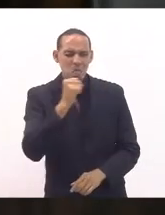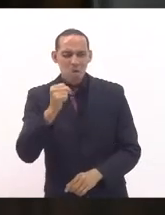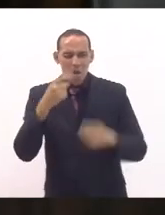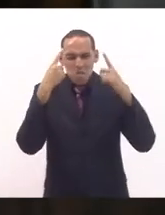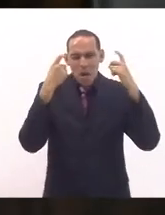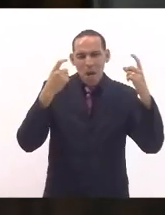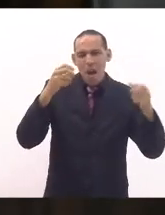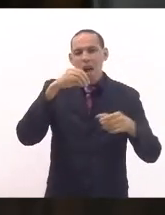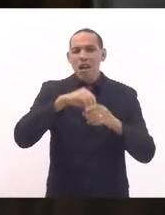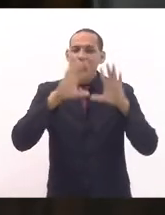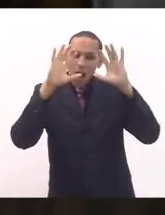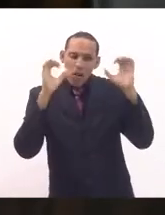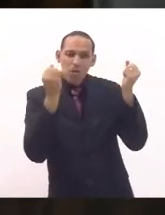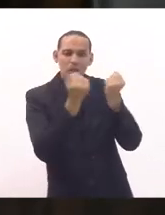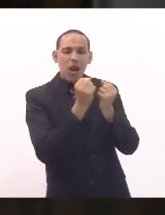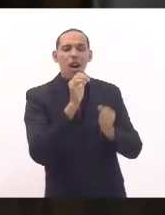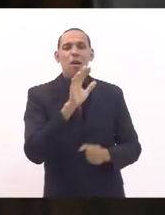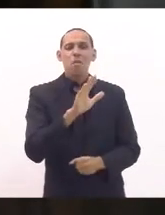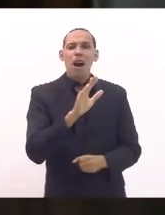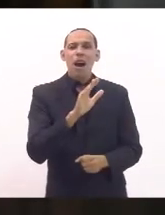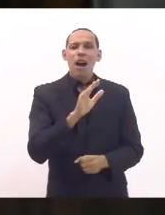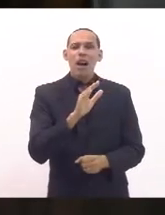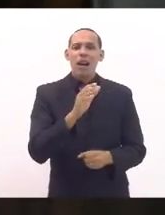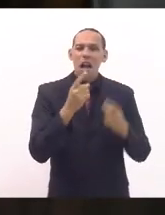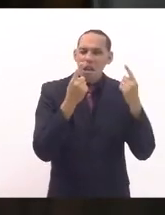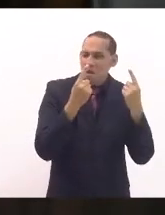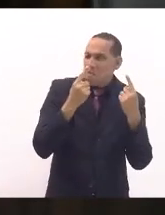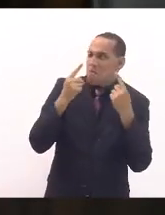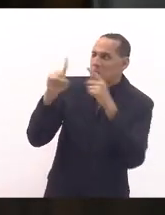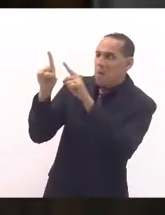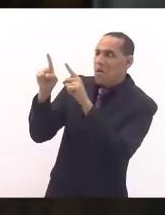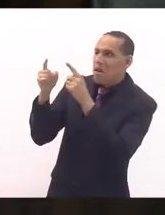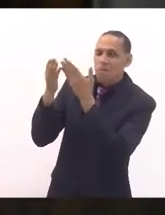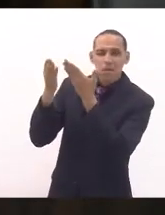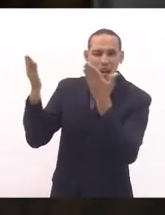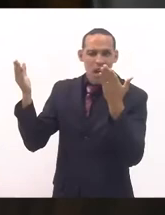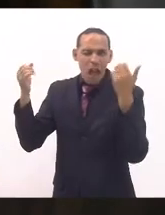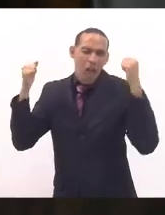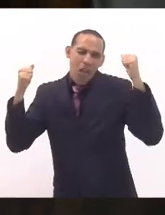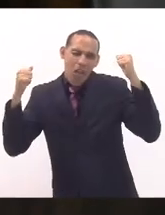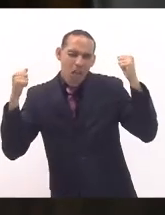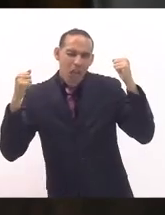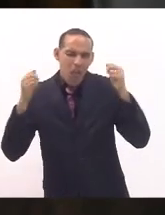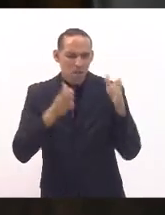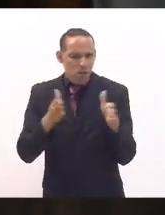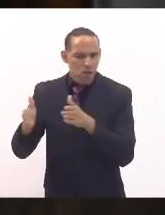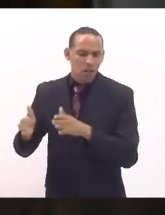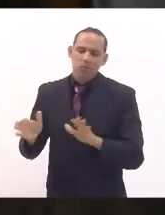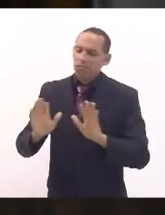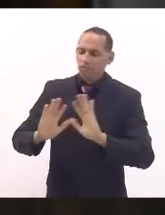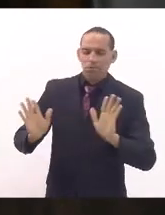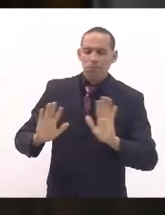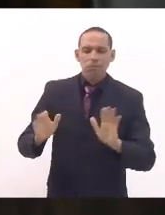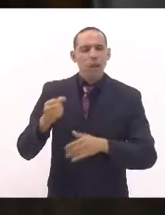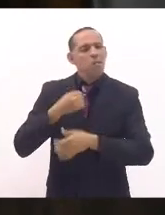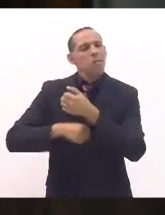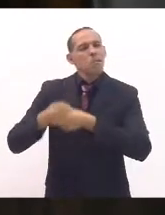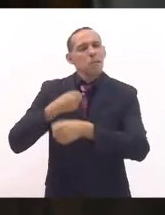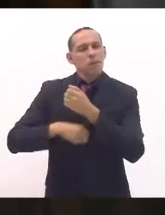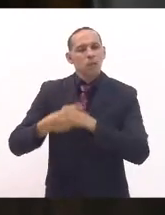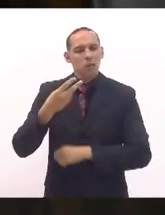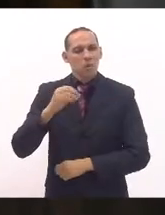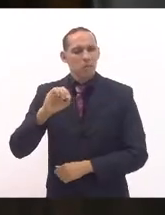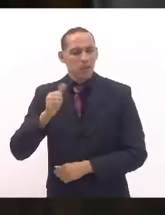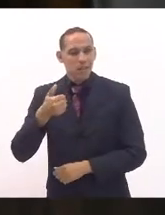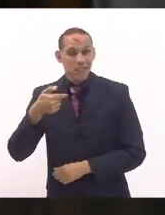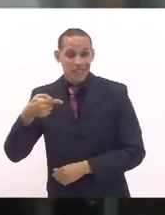não ser totalmente conduzida para a torcida organizada como um todo. Em 2017, por exemplo,